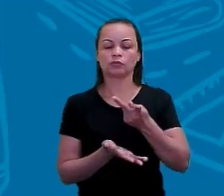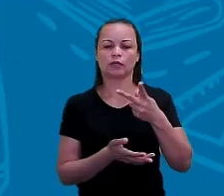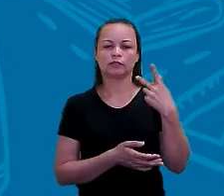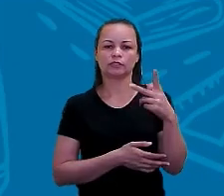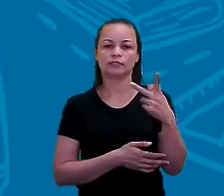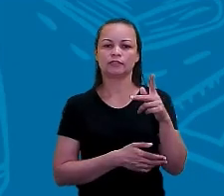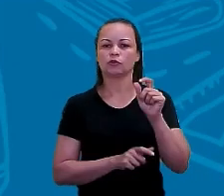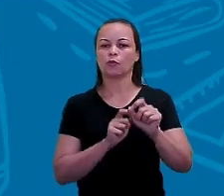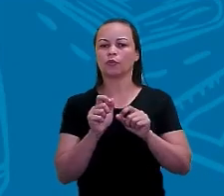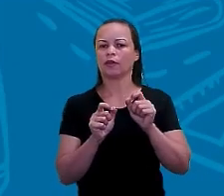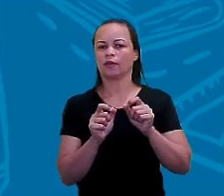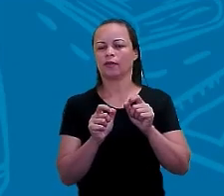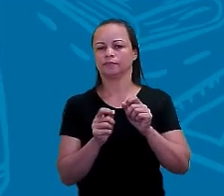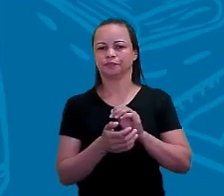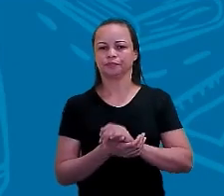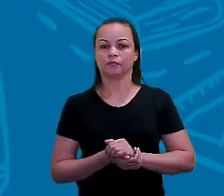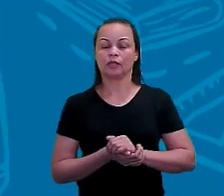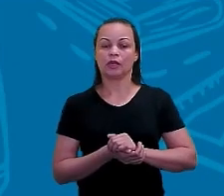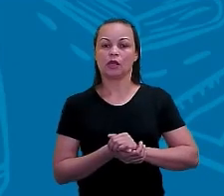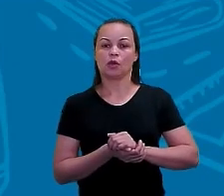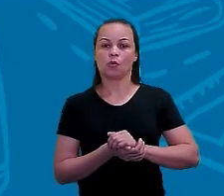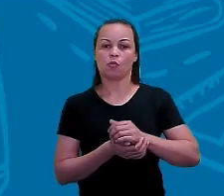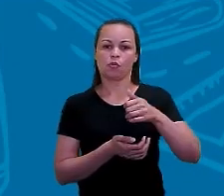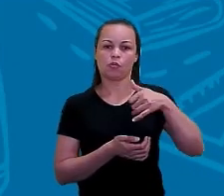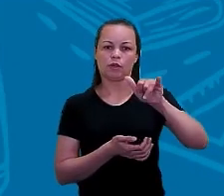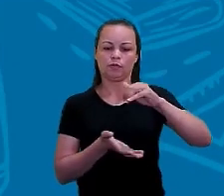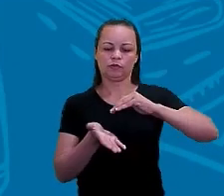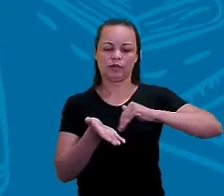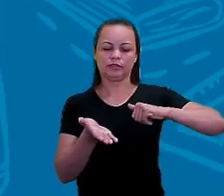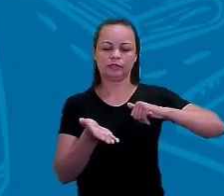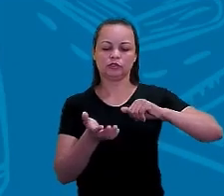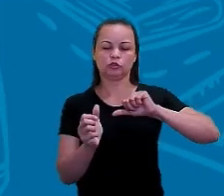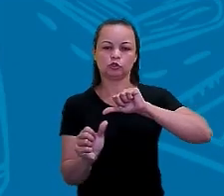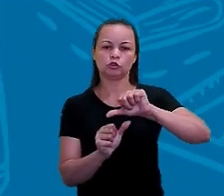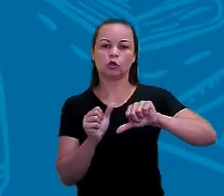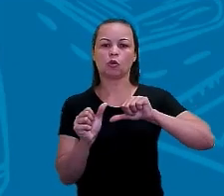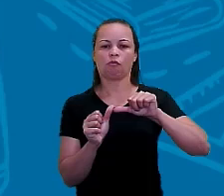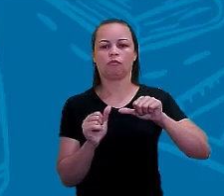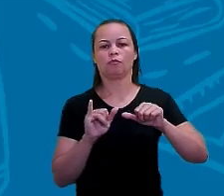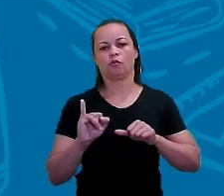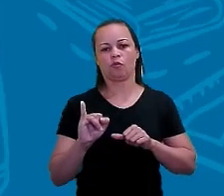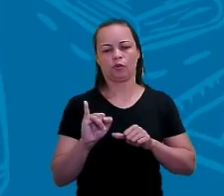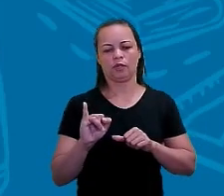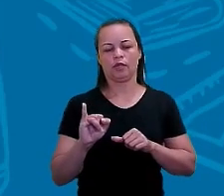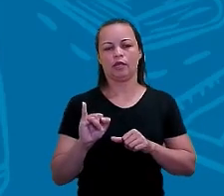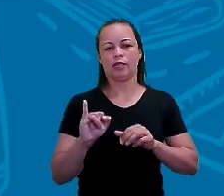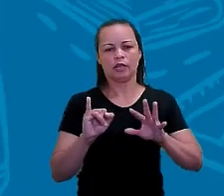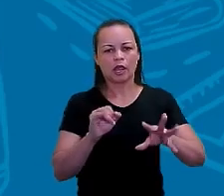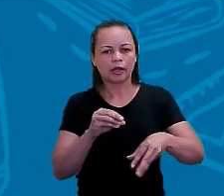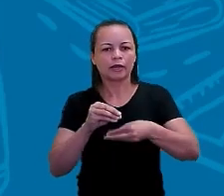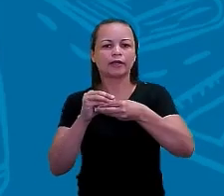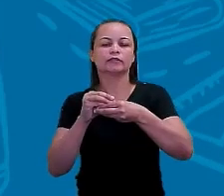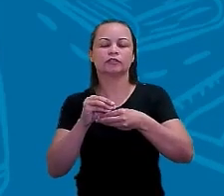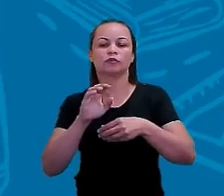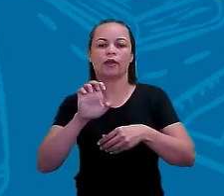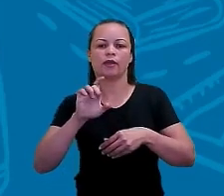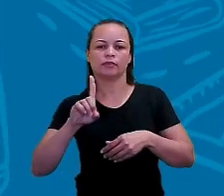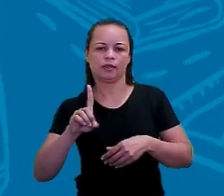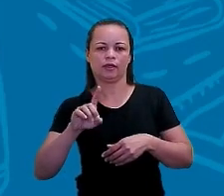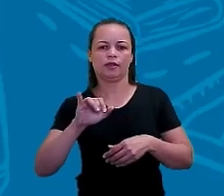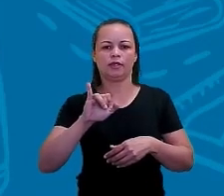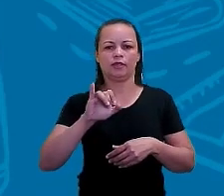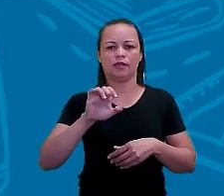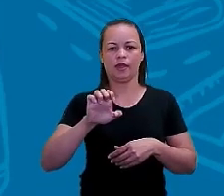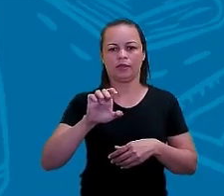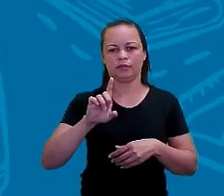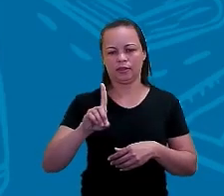isso, o que é que eu faço? Eu retiro o Y, troco por I e acrescento ED. Aí fica study,